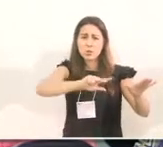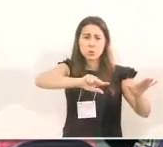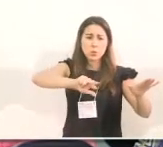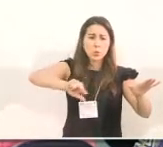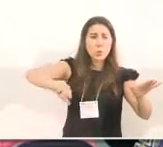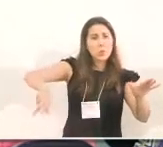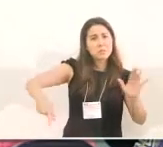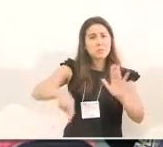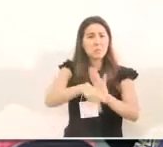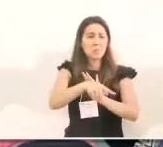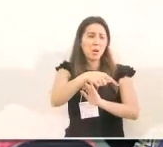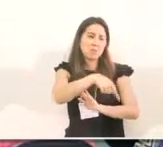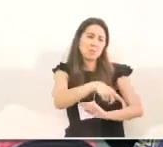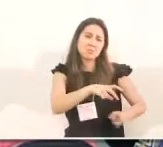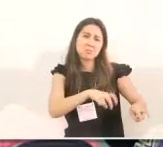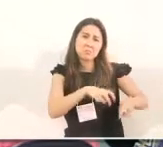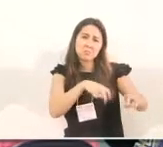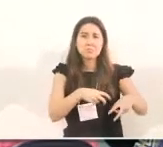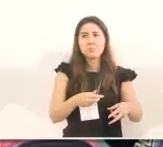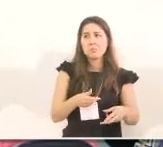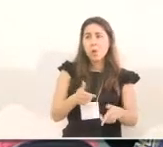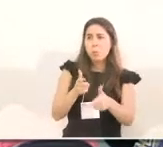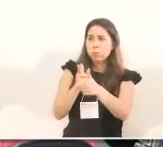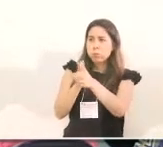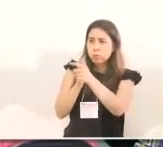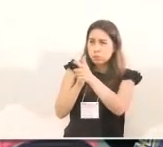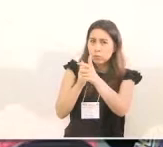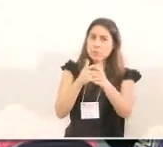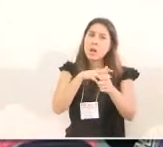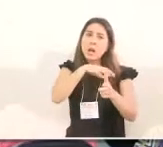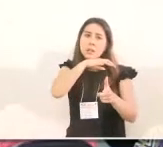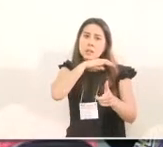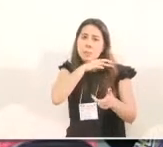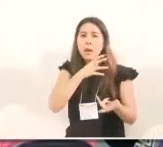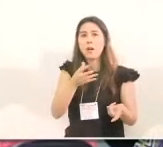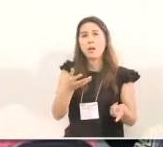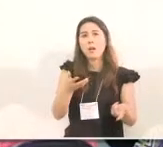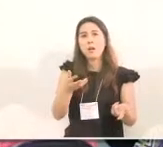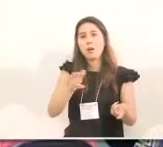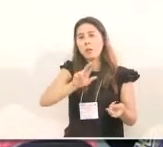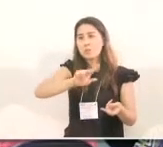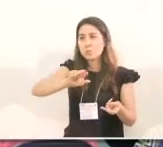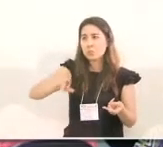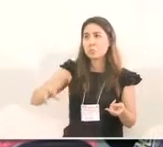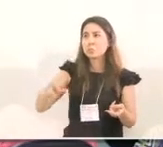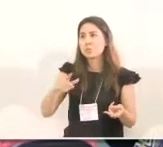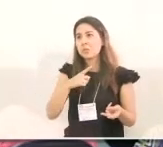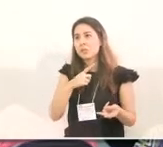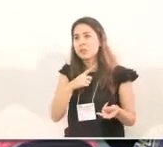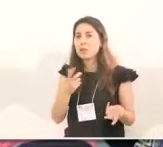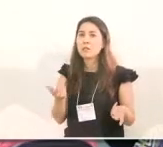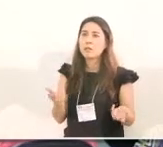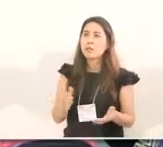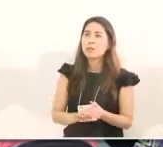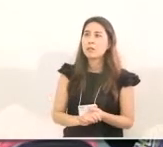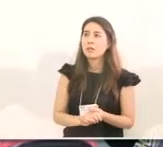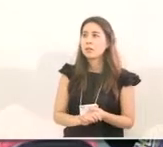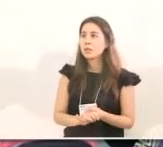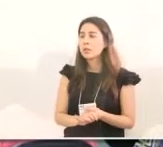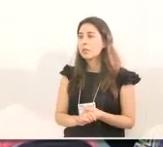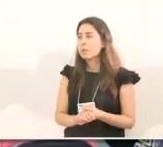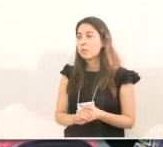caçadas e são longas da história dele e de caçadas que ele promovia que em todos os campos aqui um